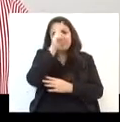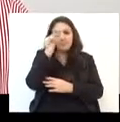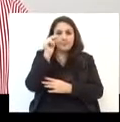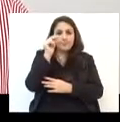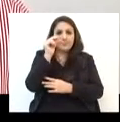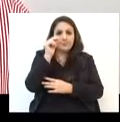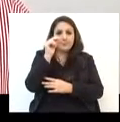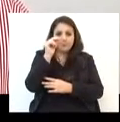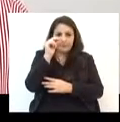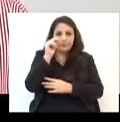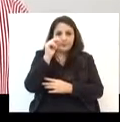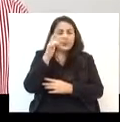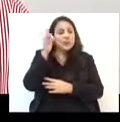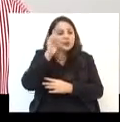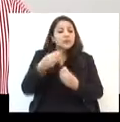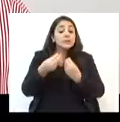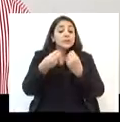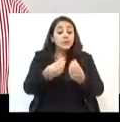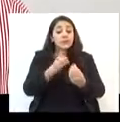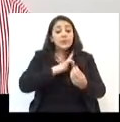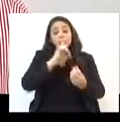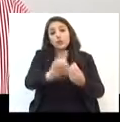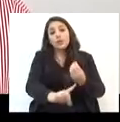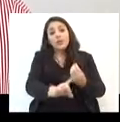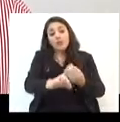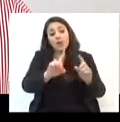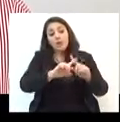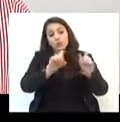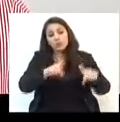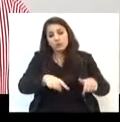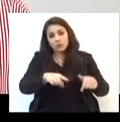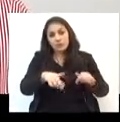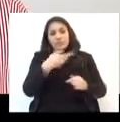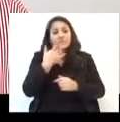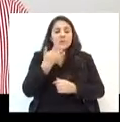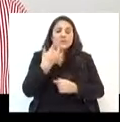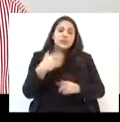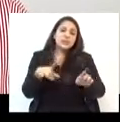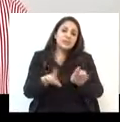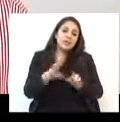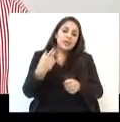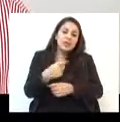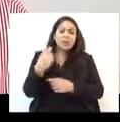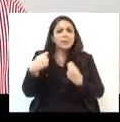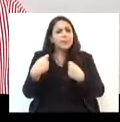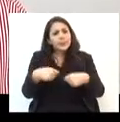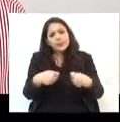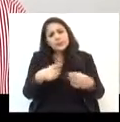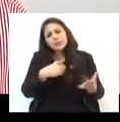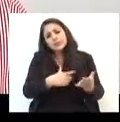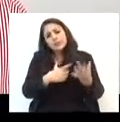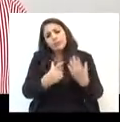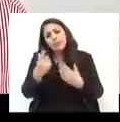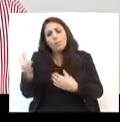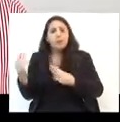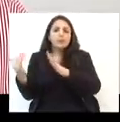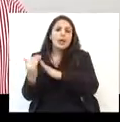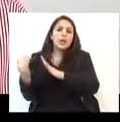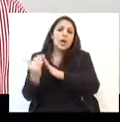Municipal também conceda esse direito aos profissionais de educação para que facilite a eles que não precisam daí sair